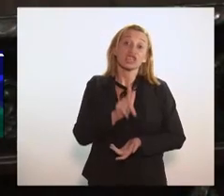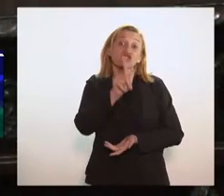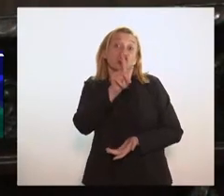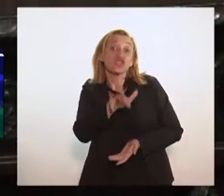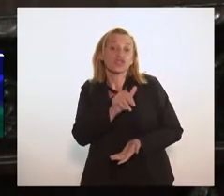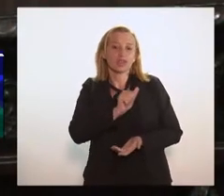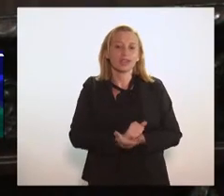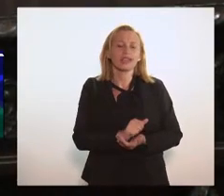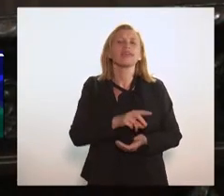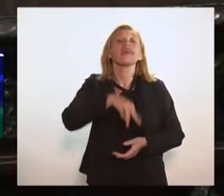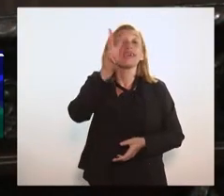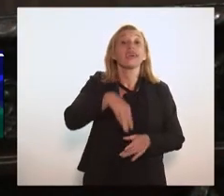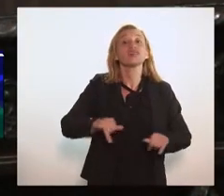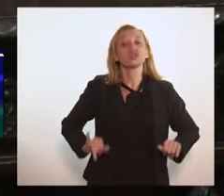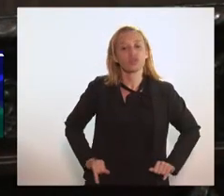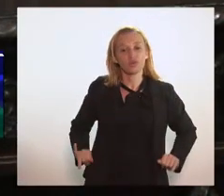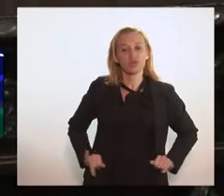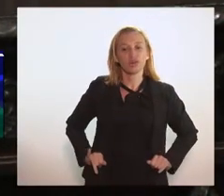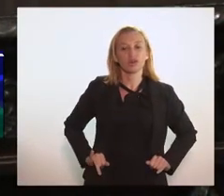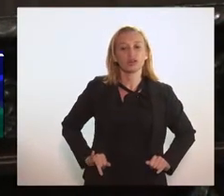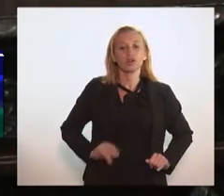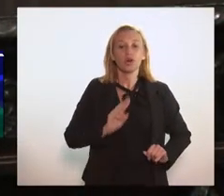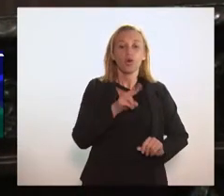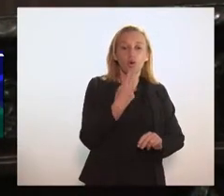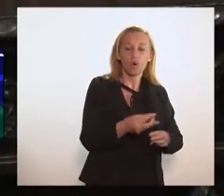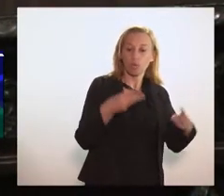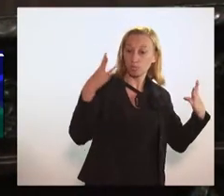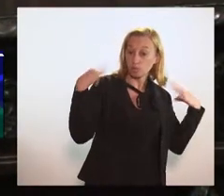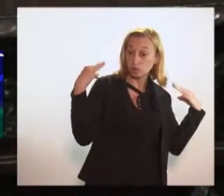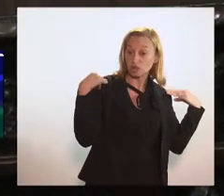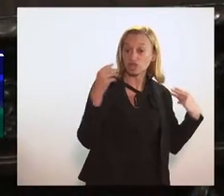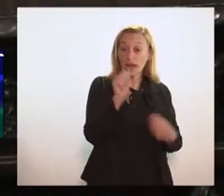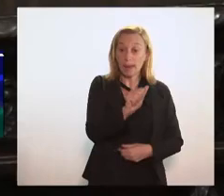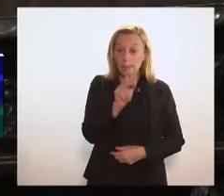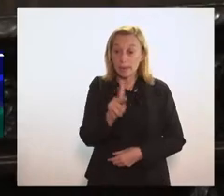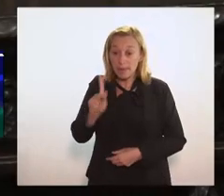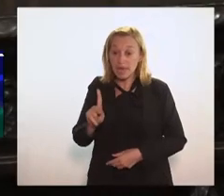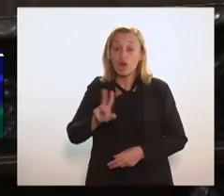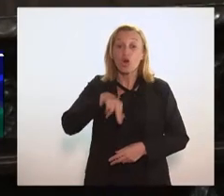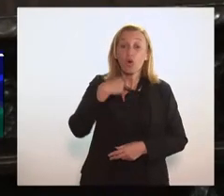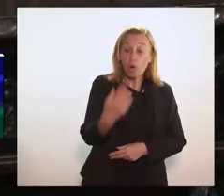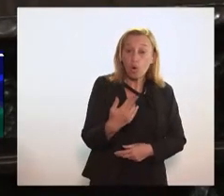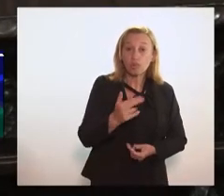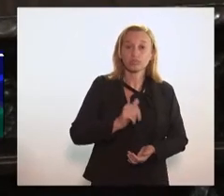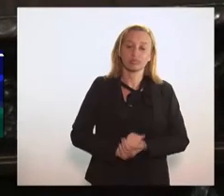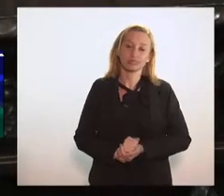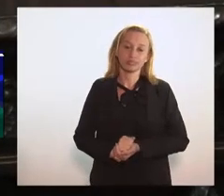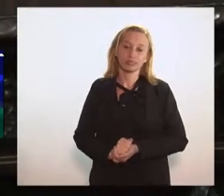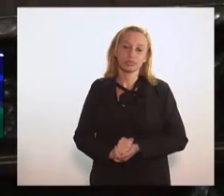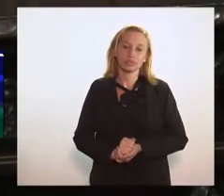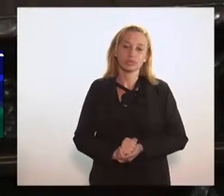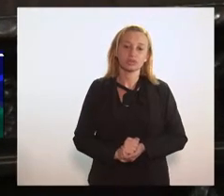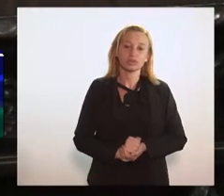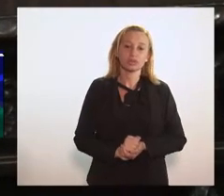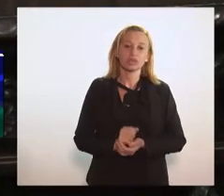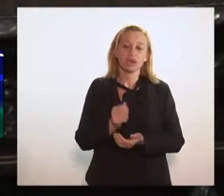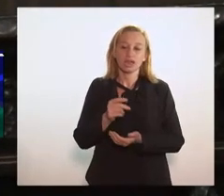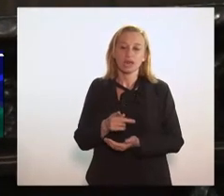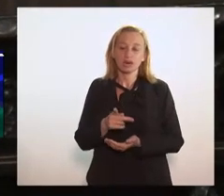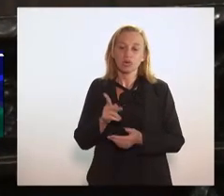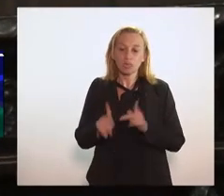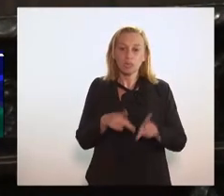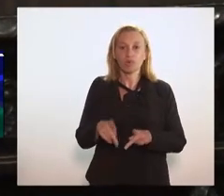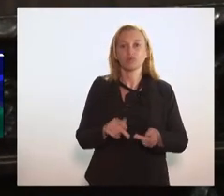diferença, quem vai sofrer com isso, ou são os motoristas de app, ou são os consumidores. Na minha